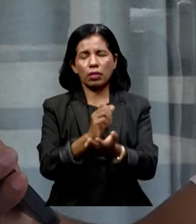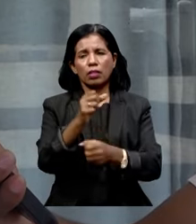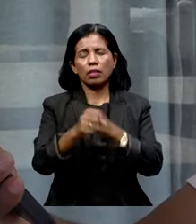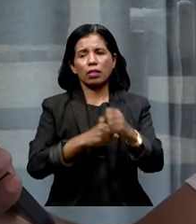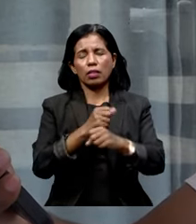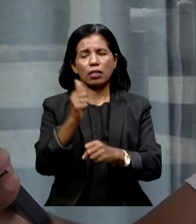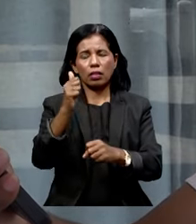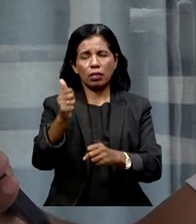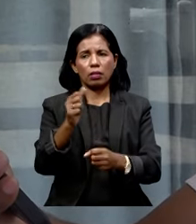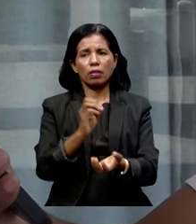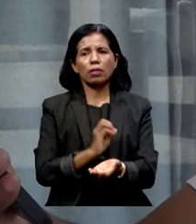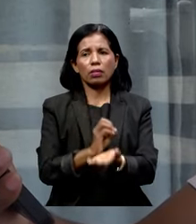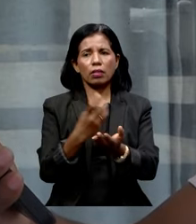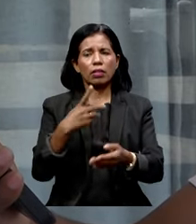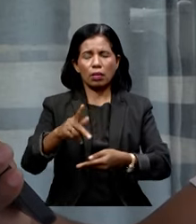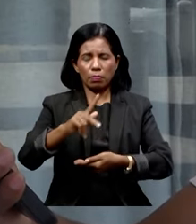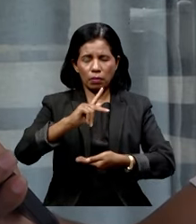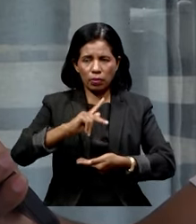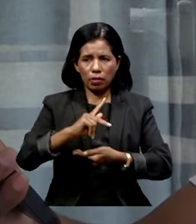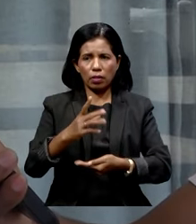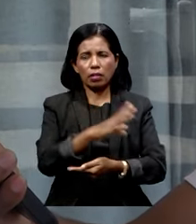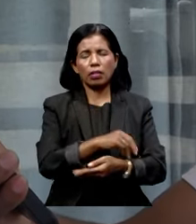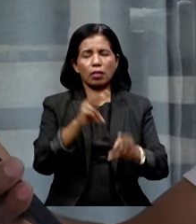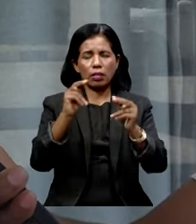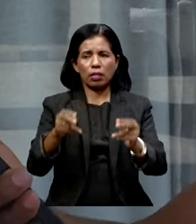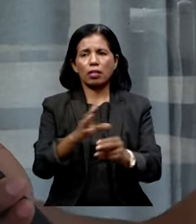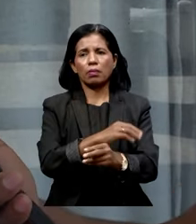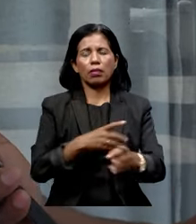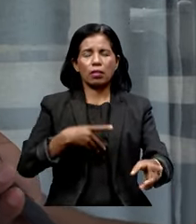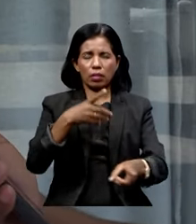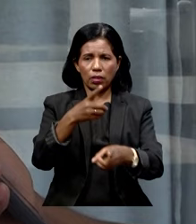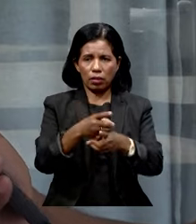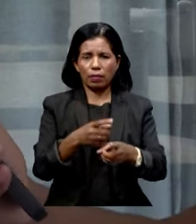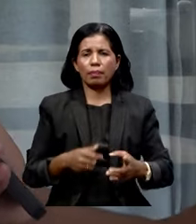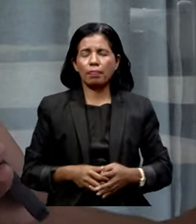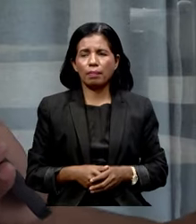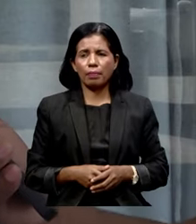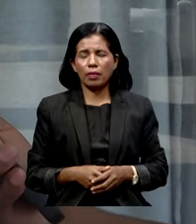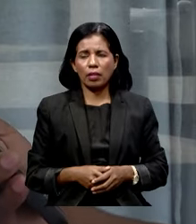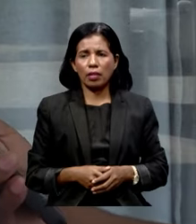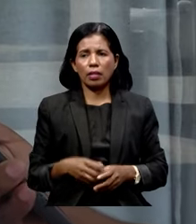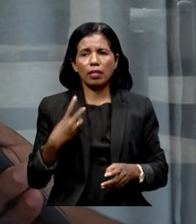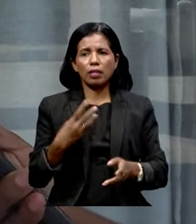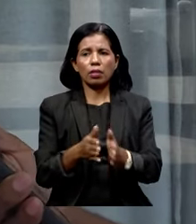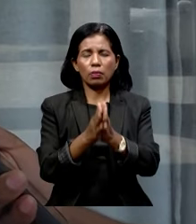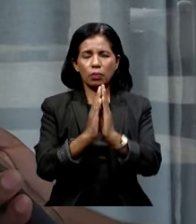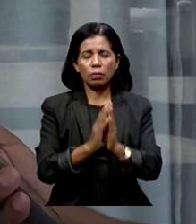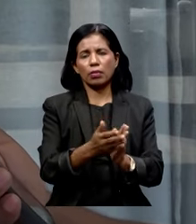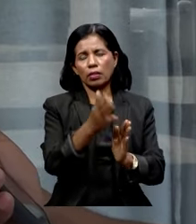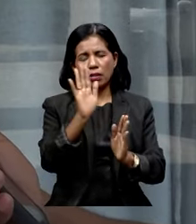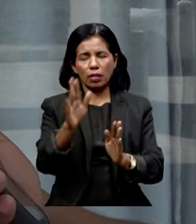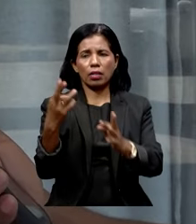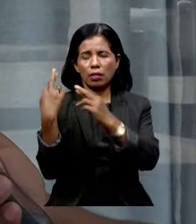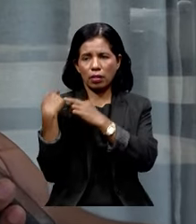atauru nia ita proteção nia protege nia interesse protege nia direito para além de ita exigimos nia responsabilidade e artigos